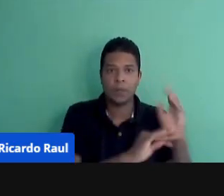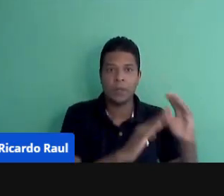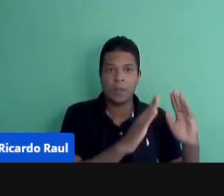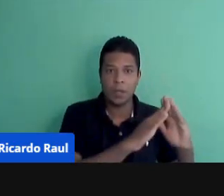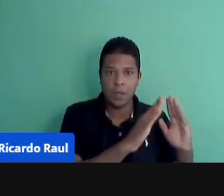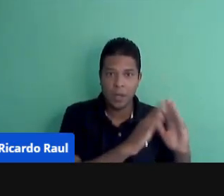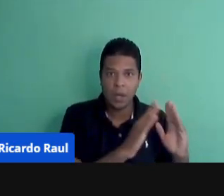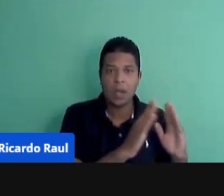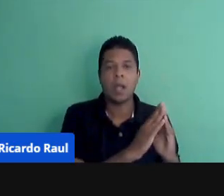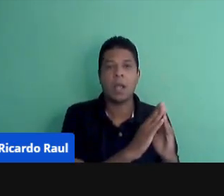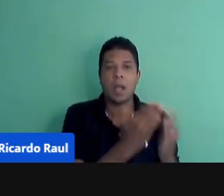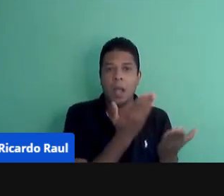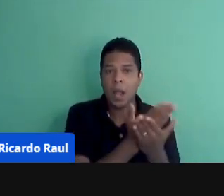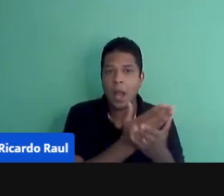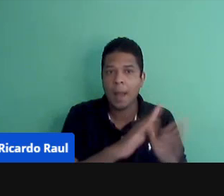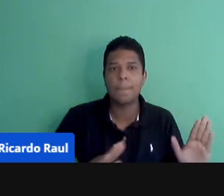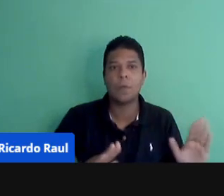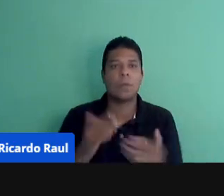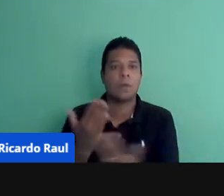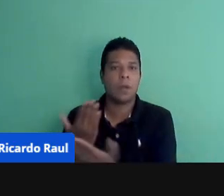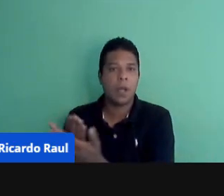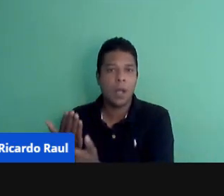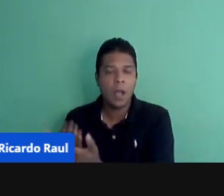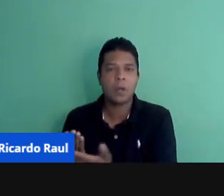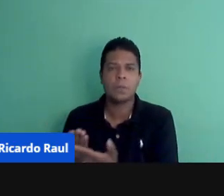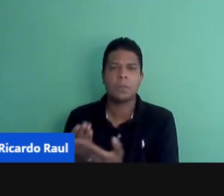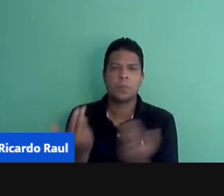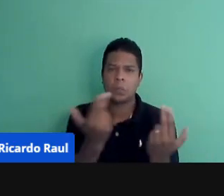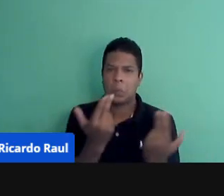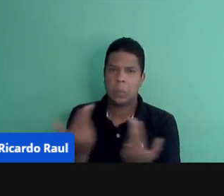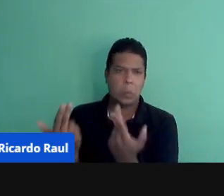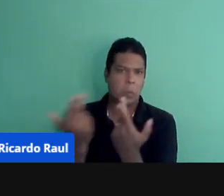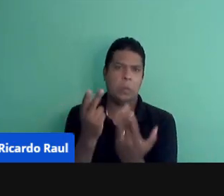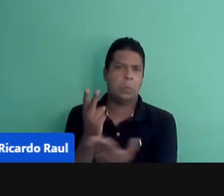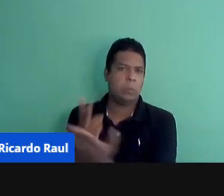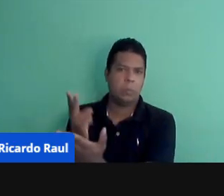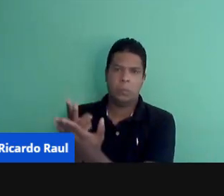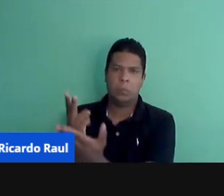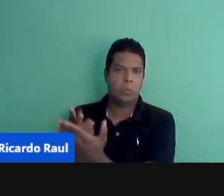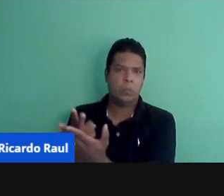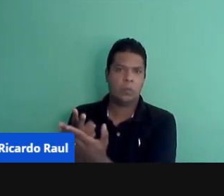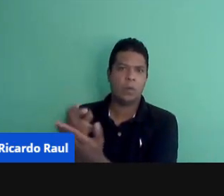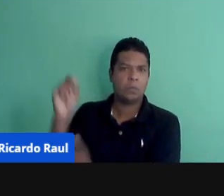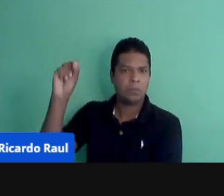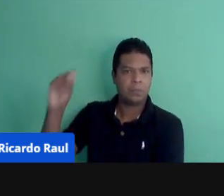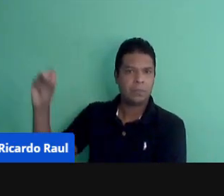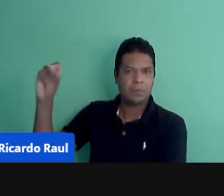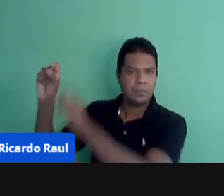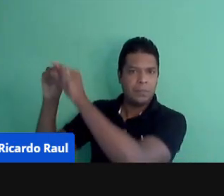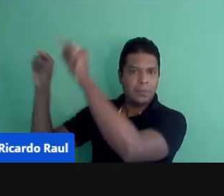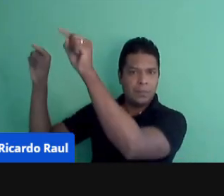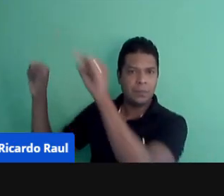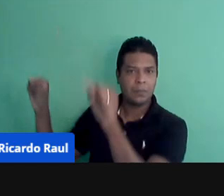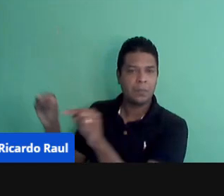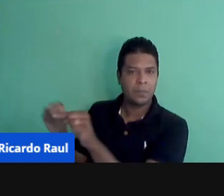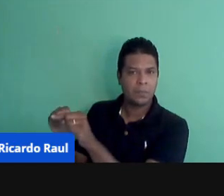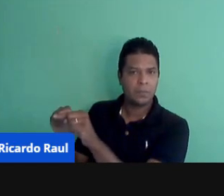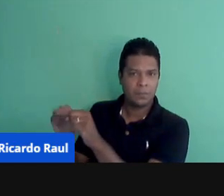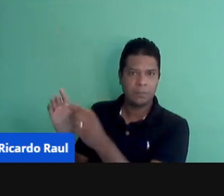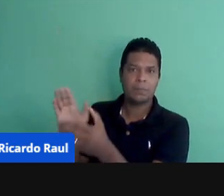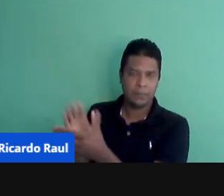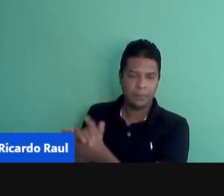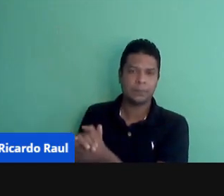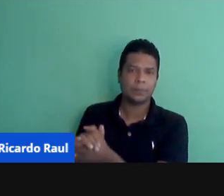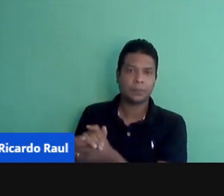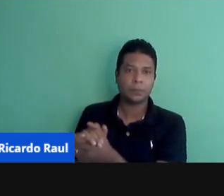e a aula encerrada. São os mesmos comandos que nós colocamos no quadro, por exemplo, na escola. E dá